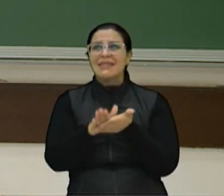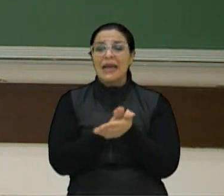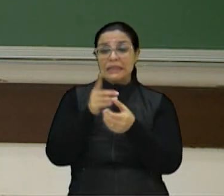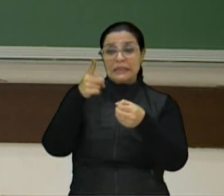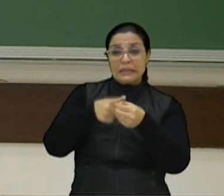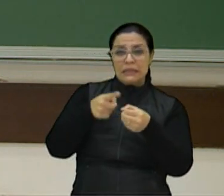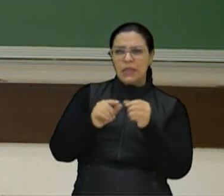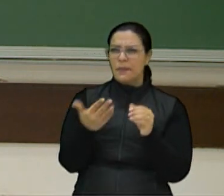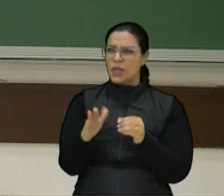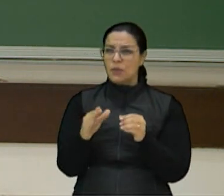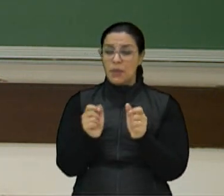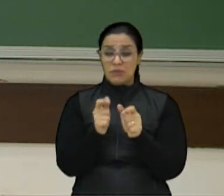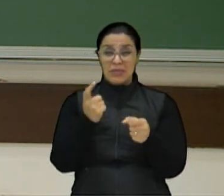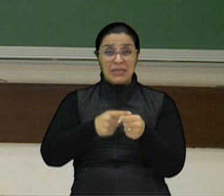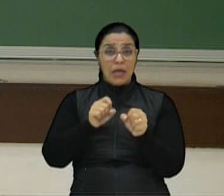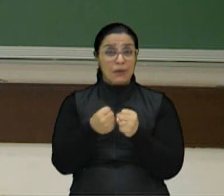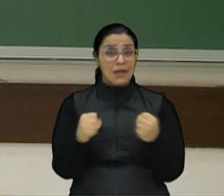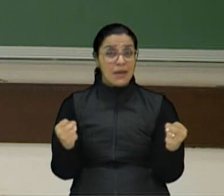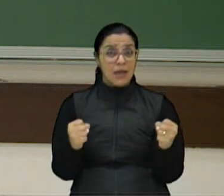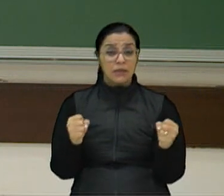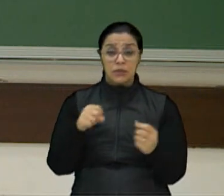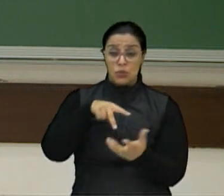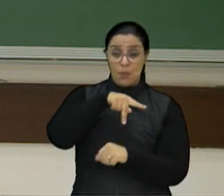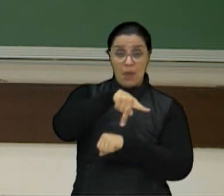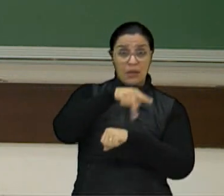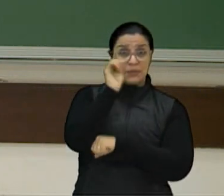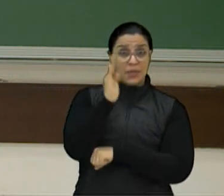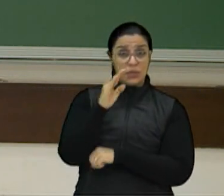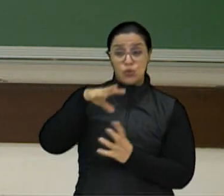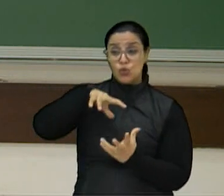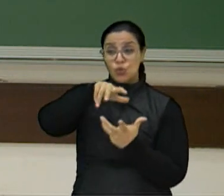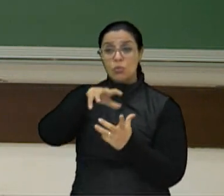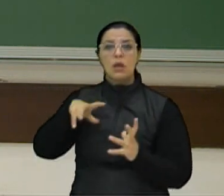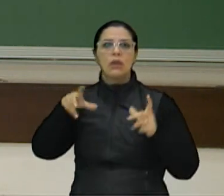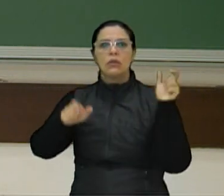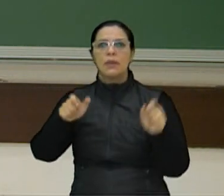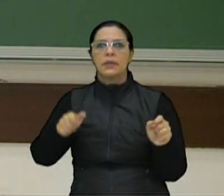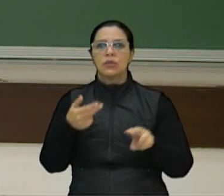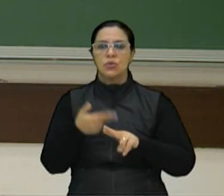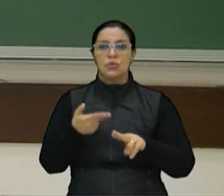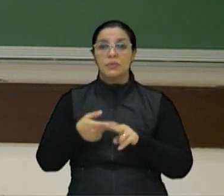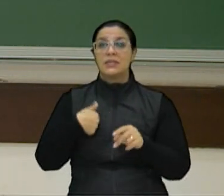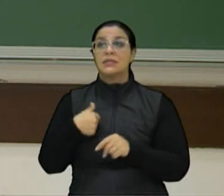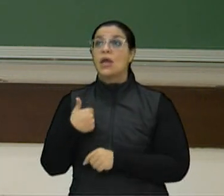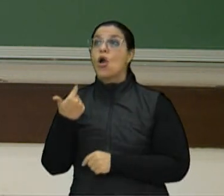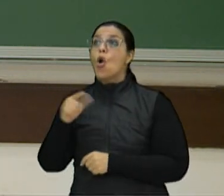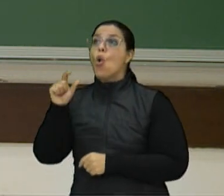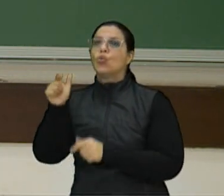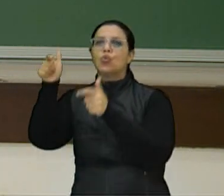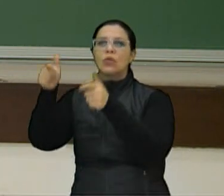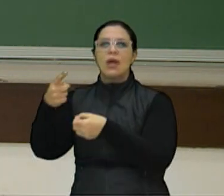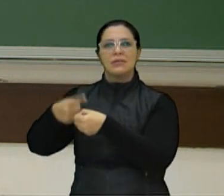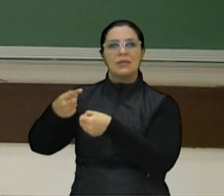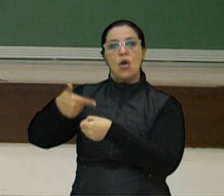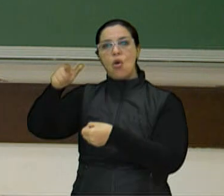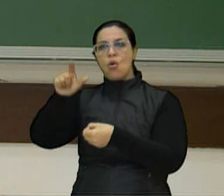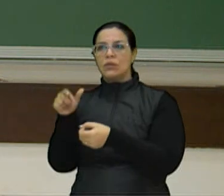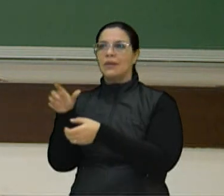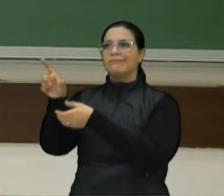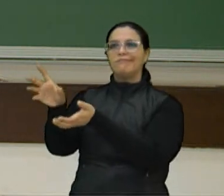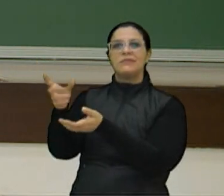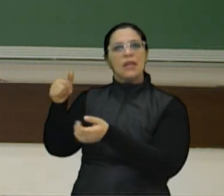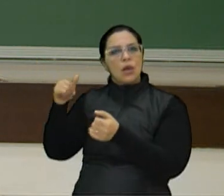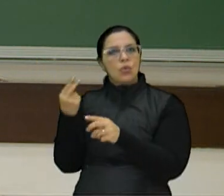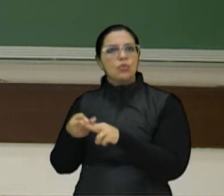e grande do nosso país e do mundo para todos os habitantes. Precisa buscar fora. Por quê? Naquele território, naquele